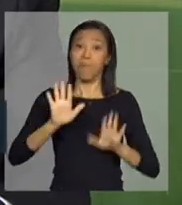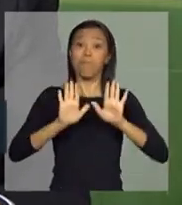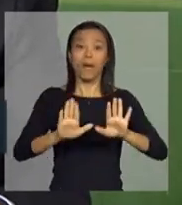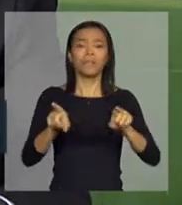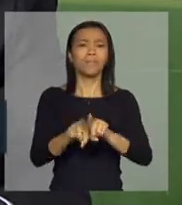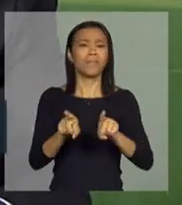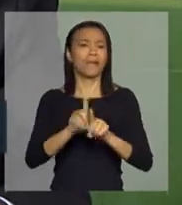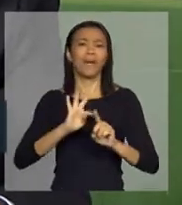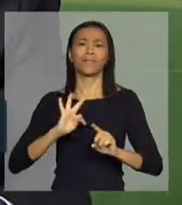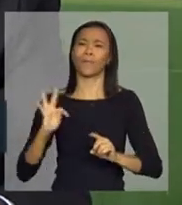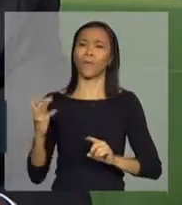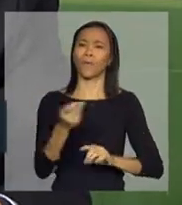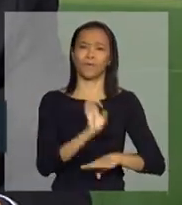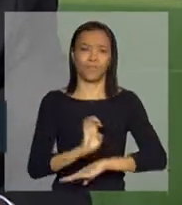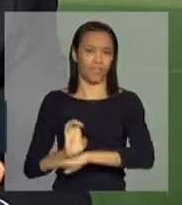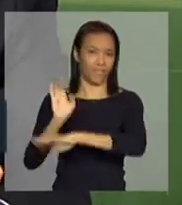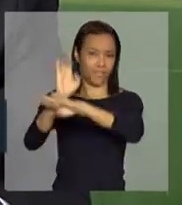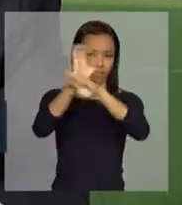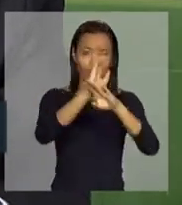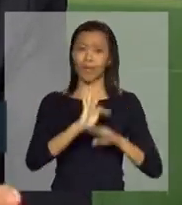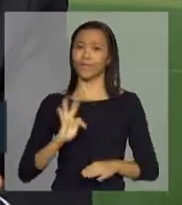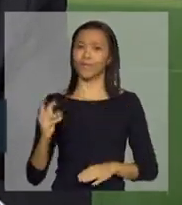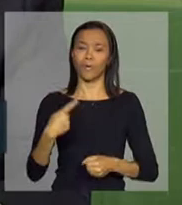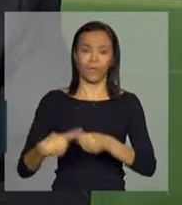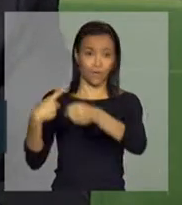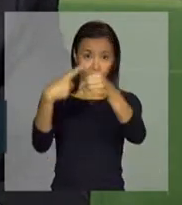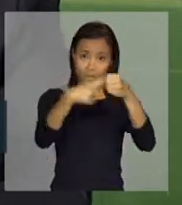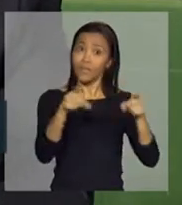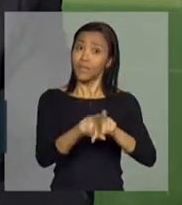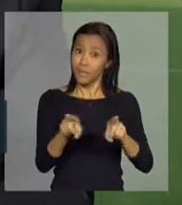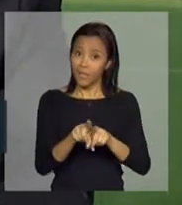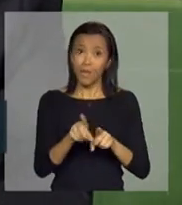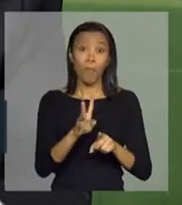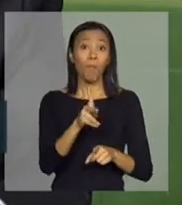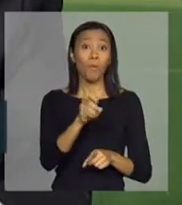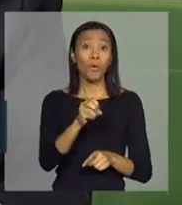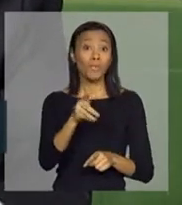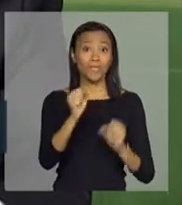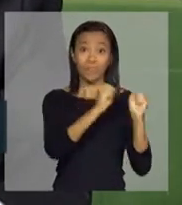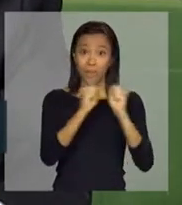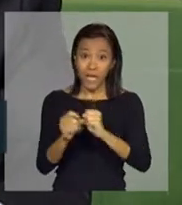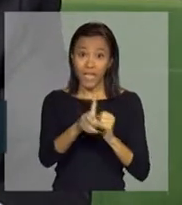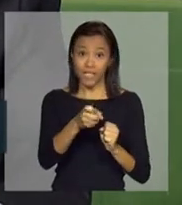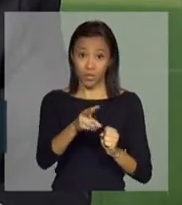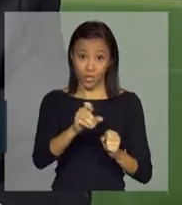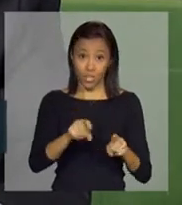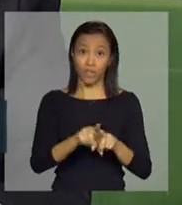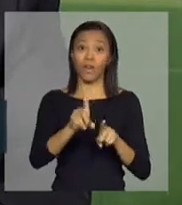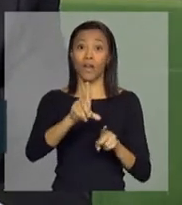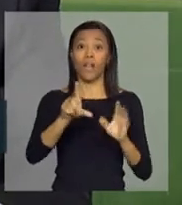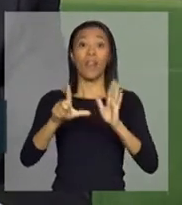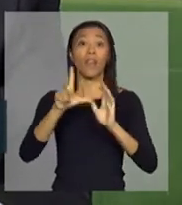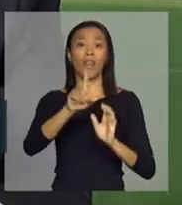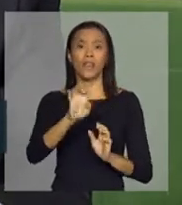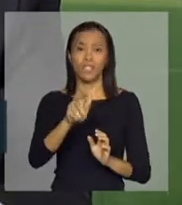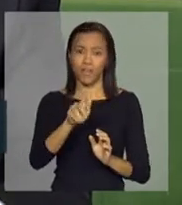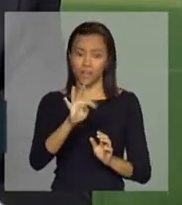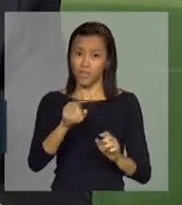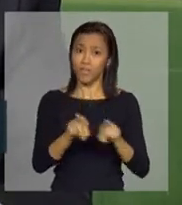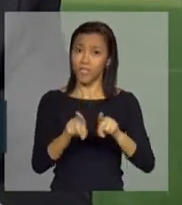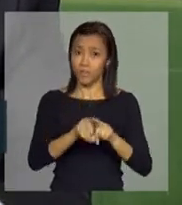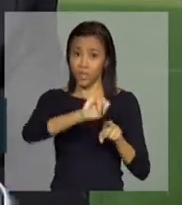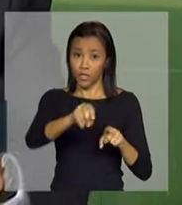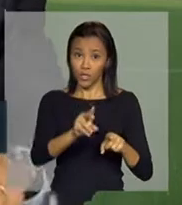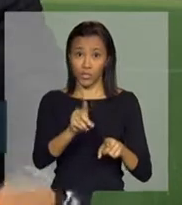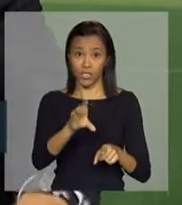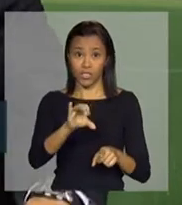também a todos os estados todos os municípios e todos os poderes executivo legislativo e judiciário nós na